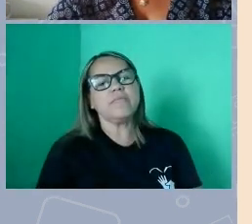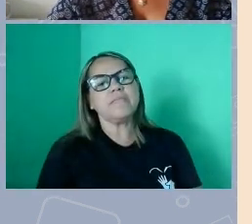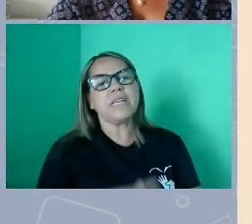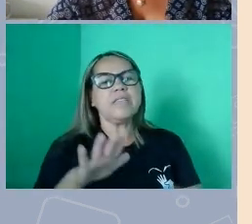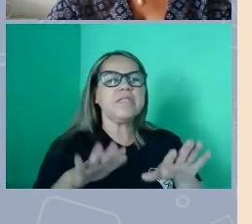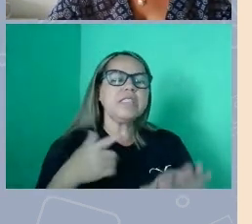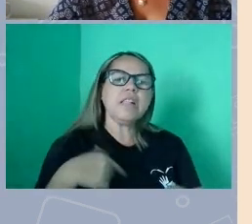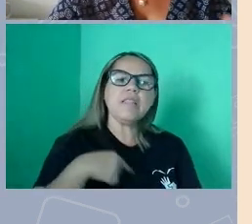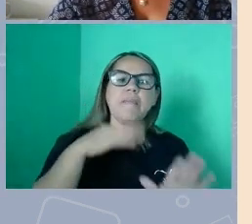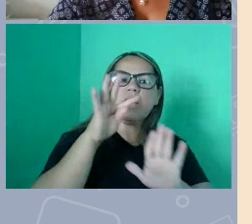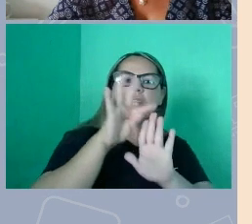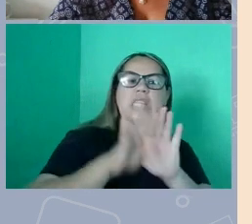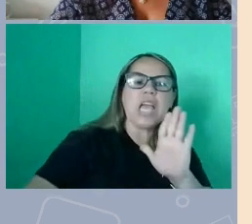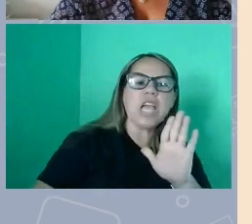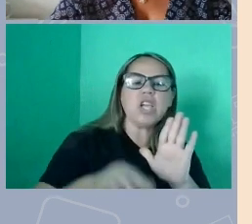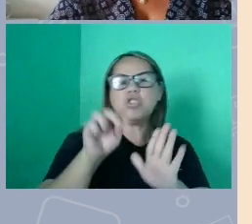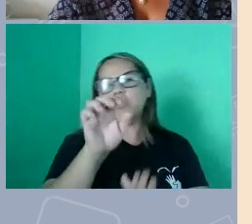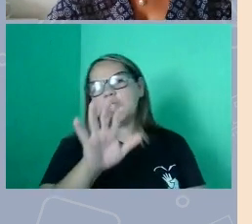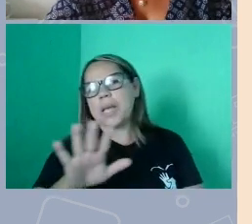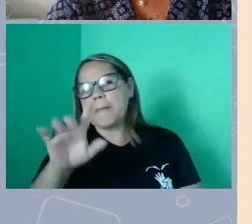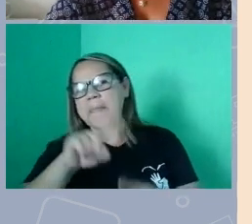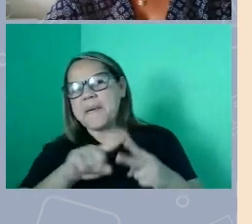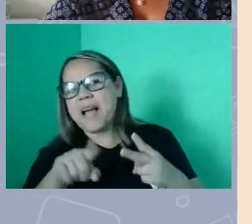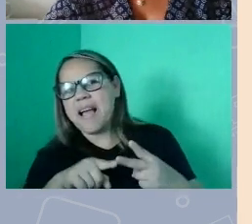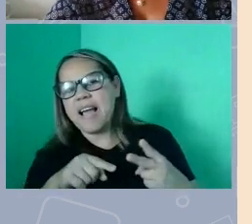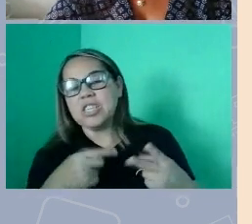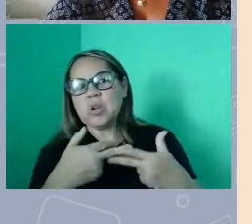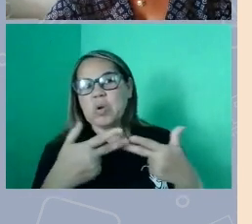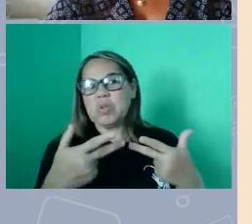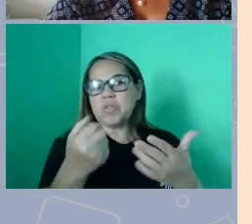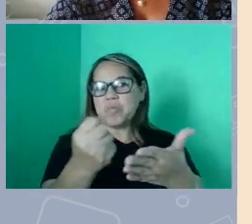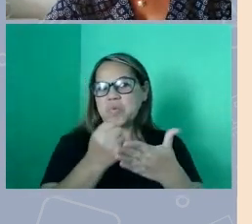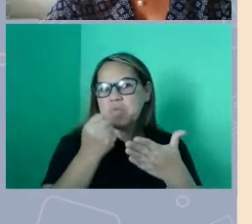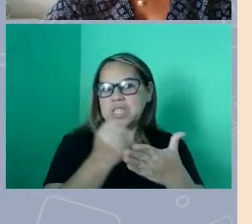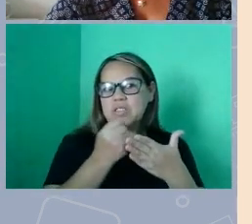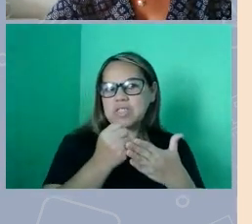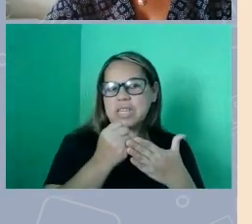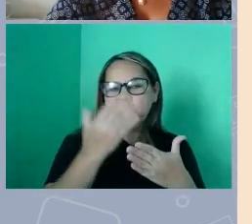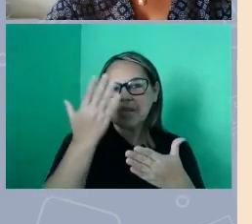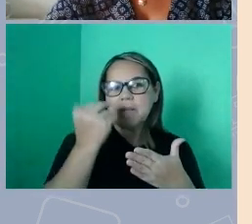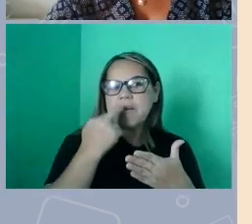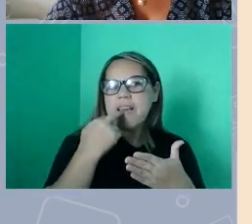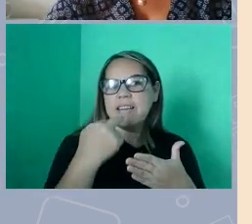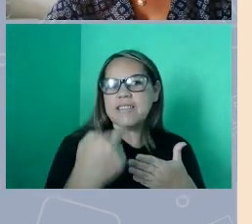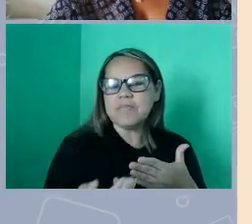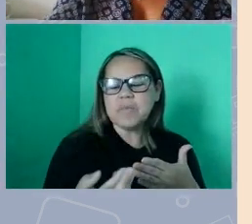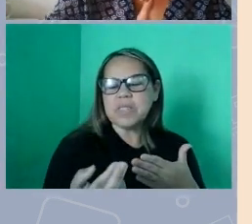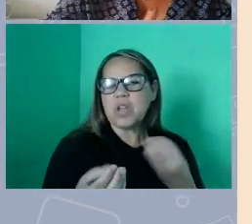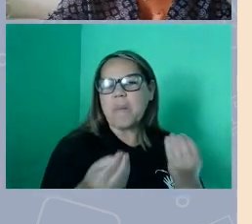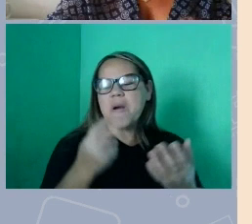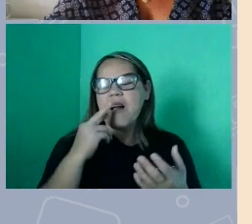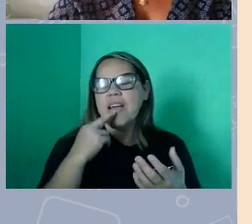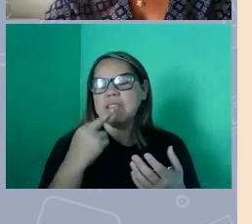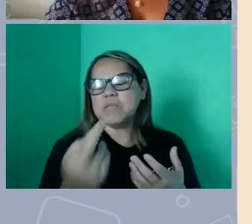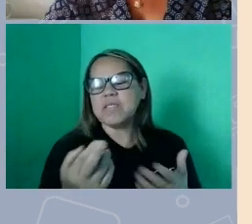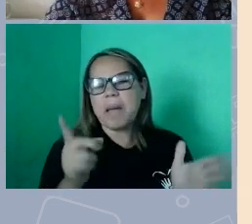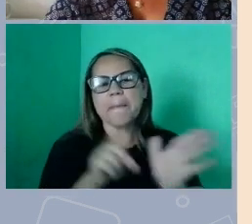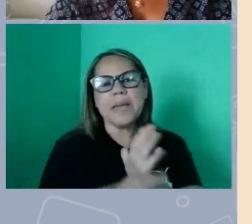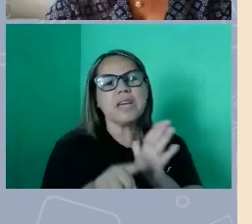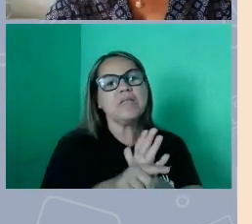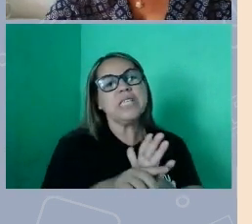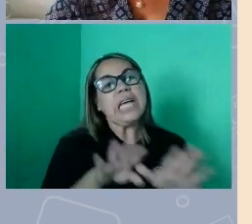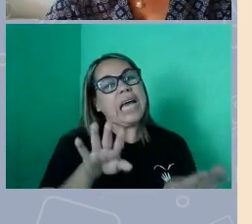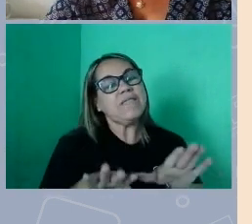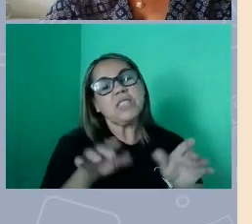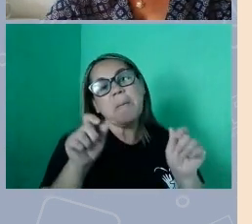textos imagens questões que vão nos ajudar na resolução das questões e às vezes até pode